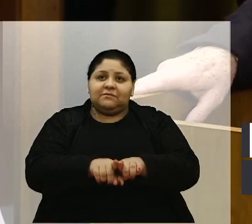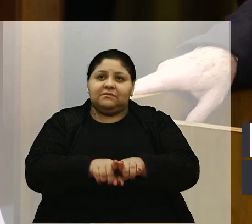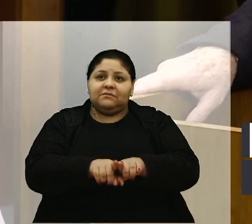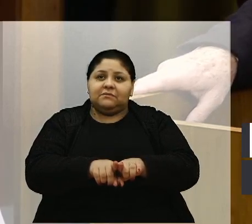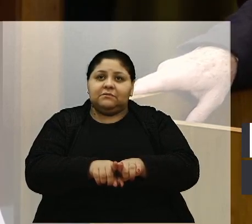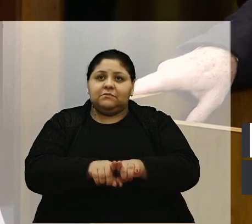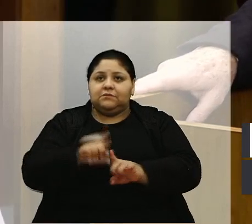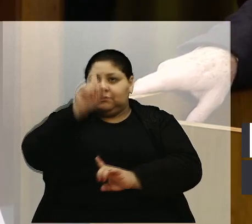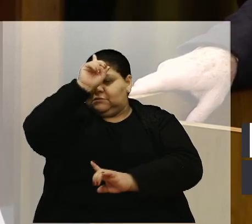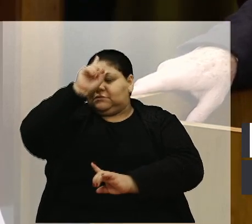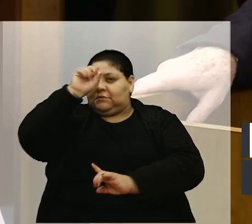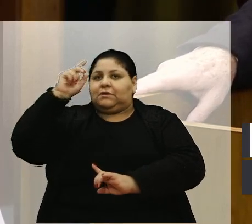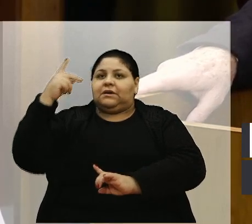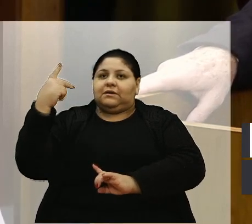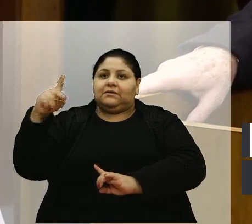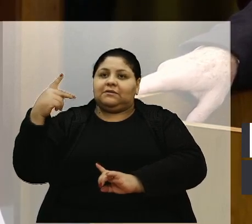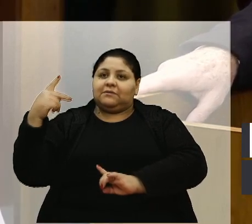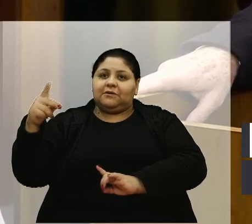Pompeia,